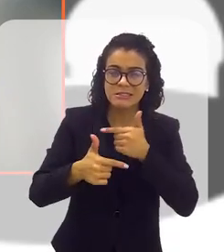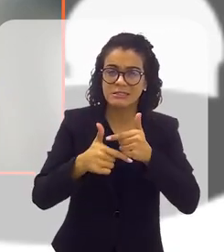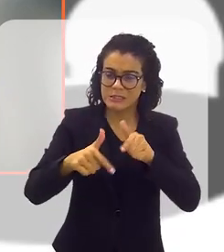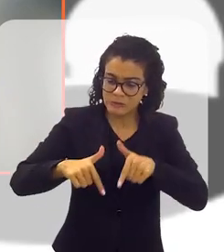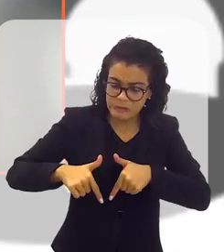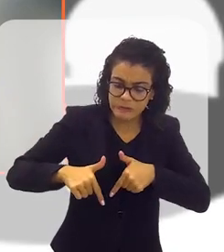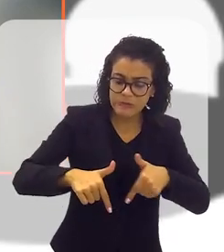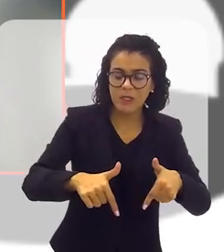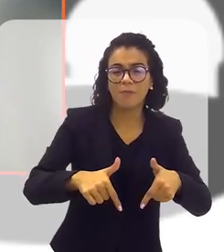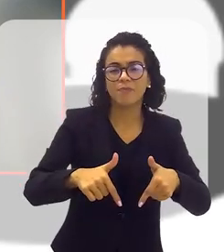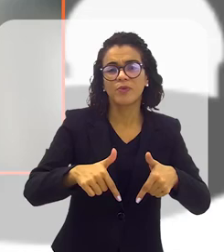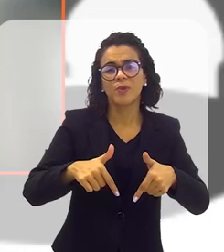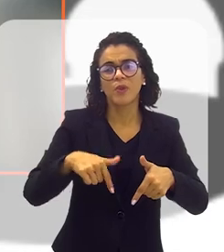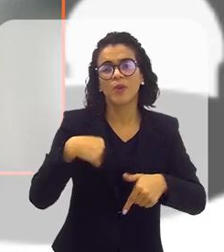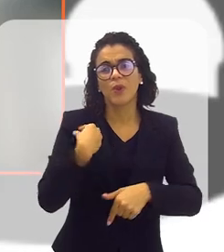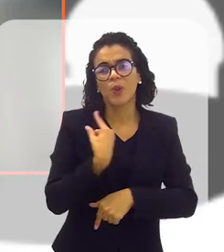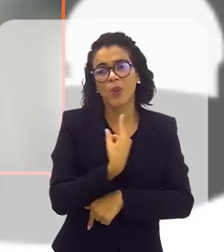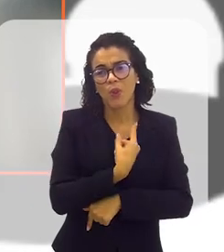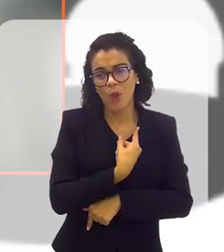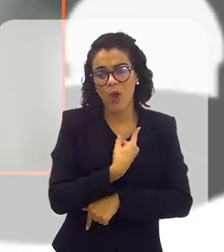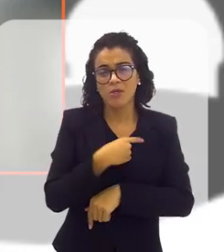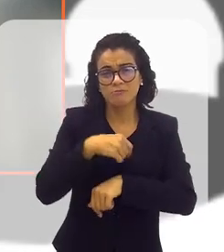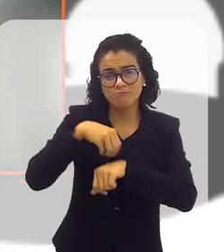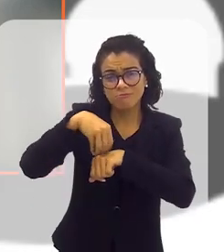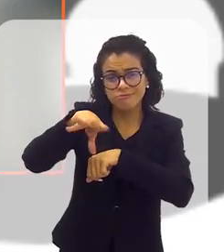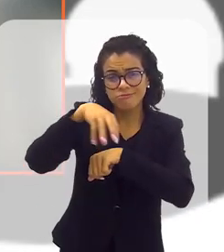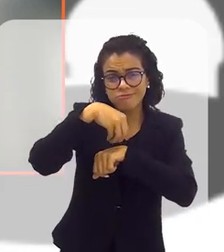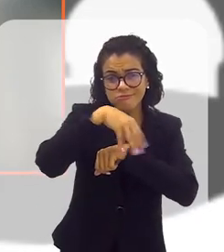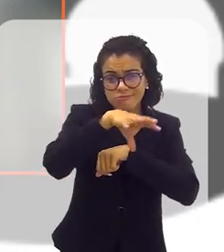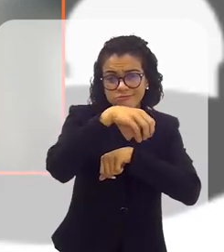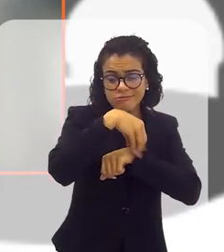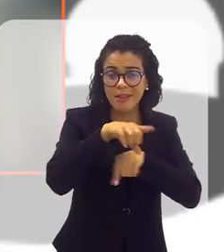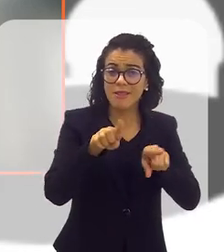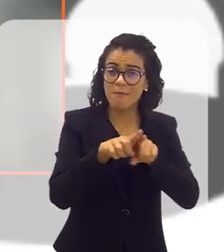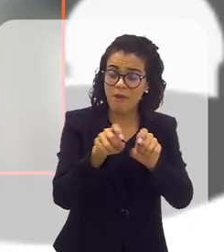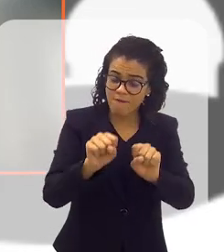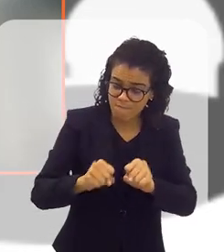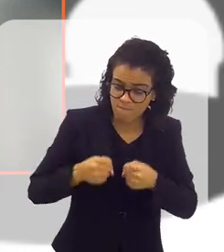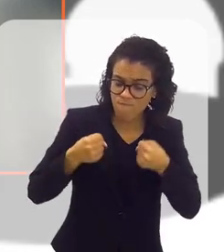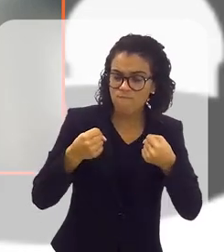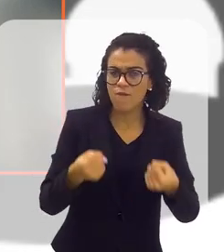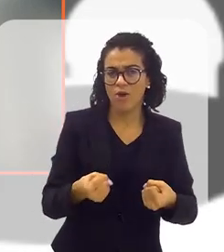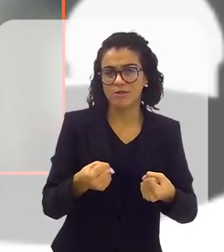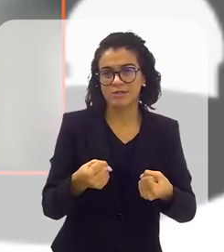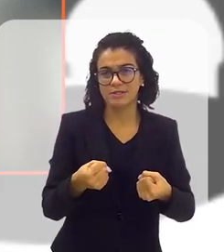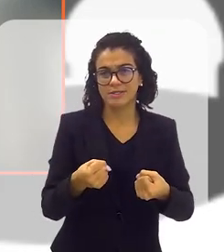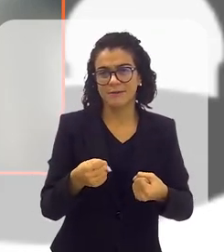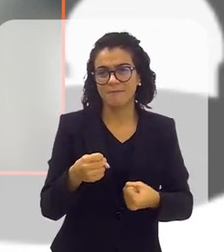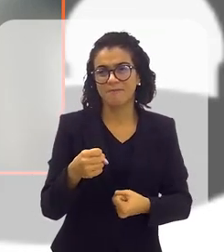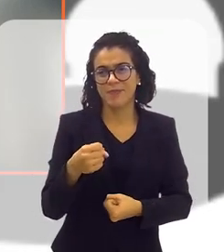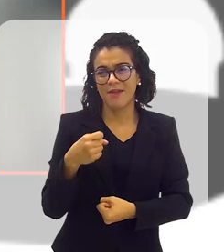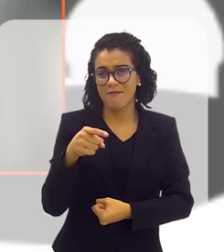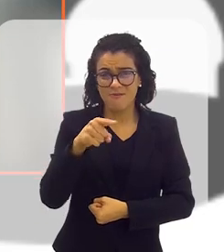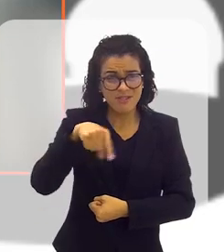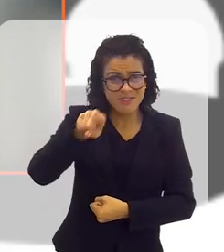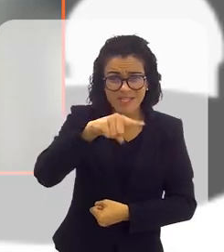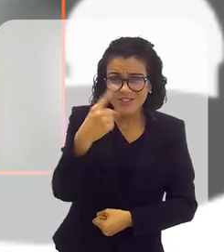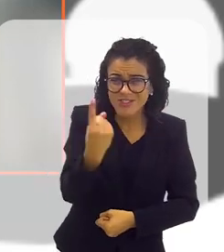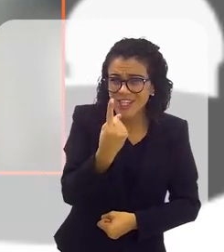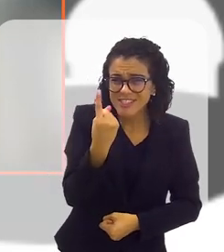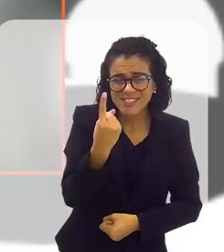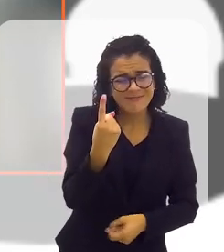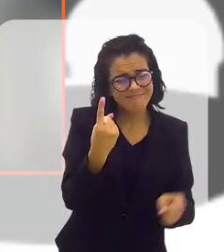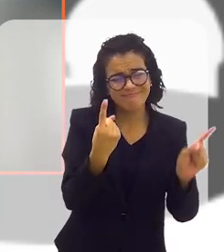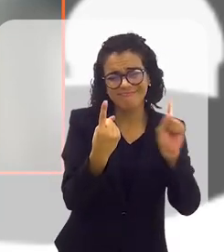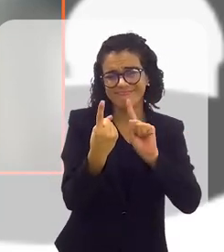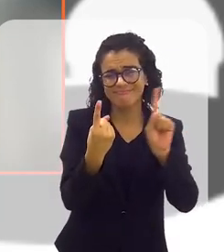trabalho aqui ativo, nós passamos essa informação, essa força para elas e mostramos que elas não